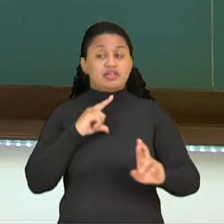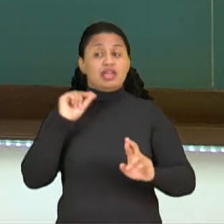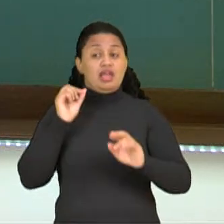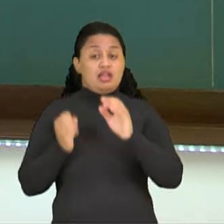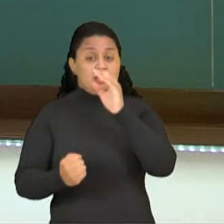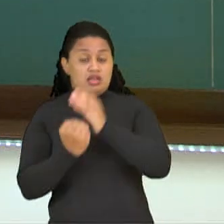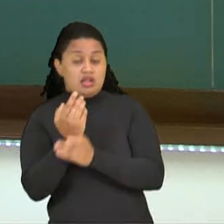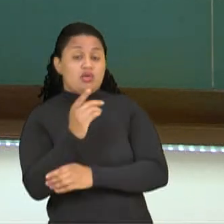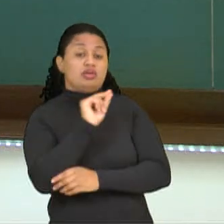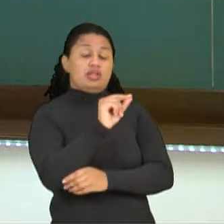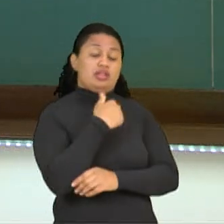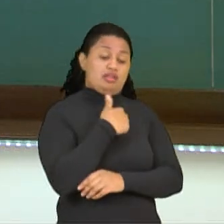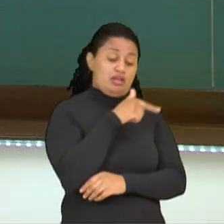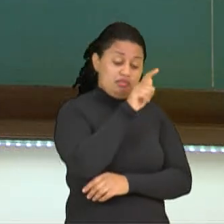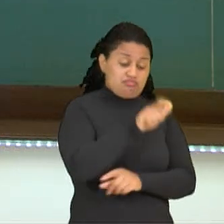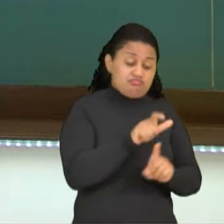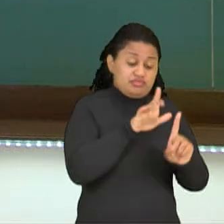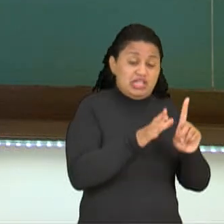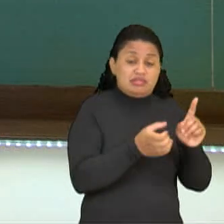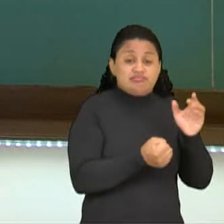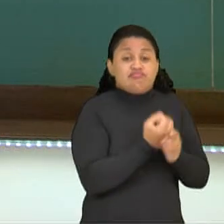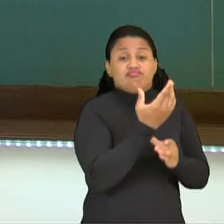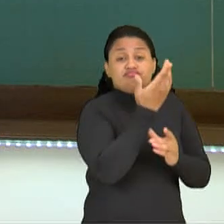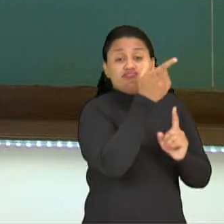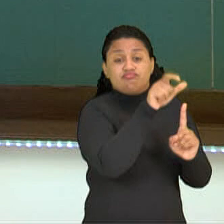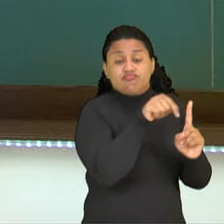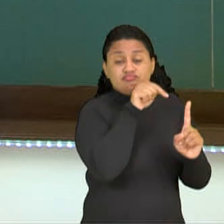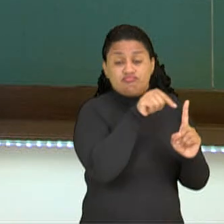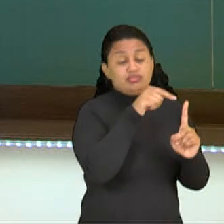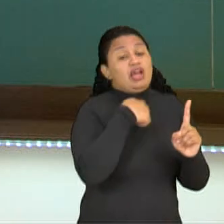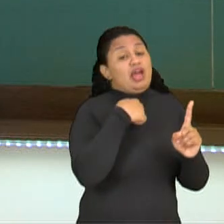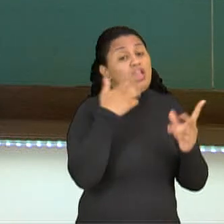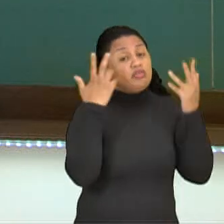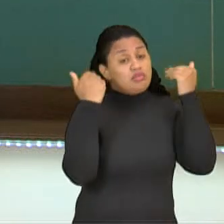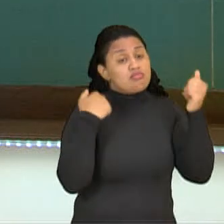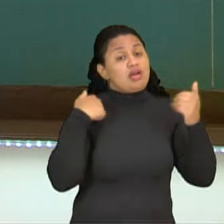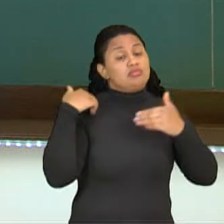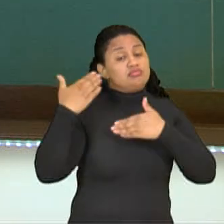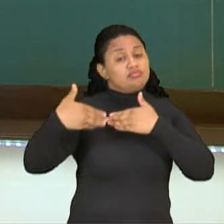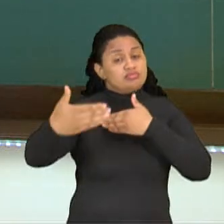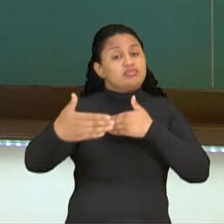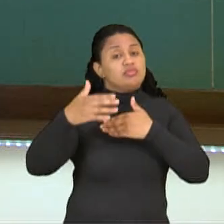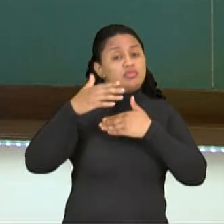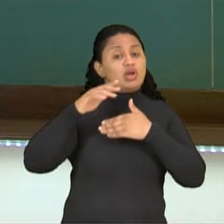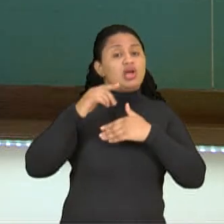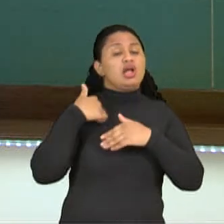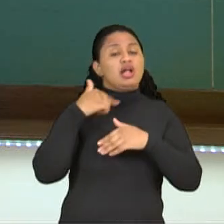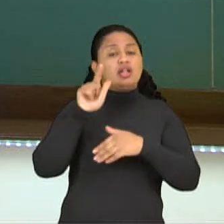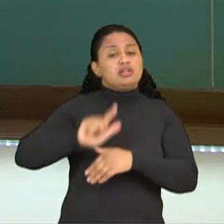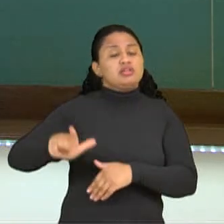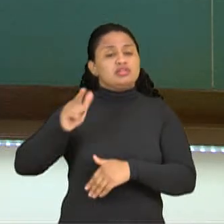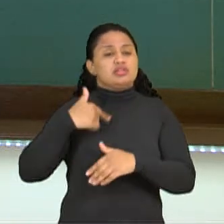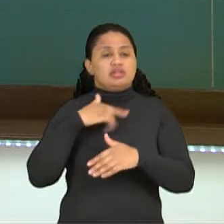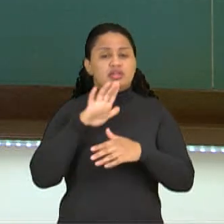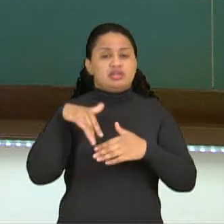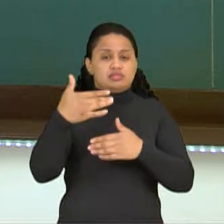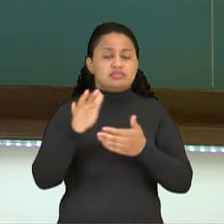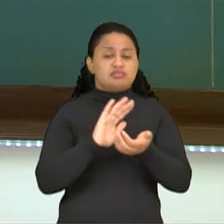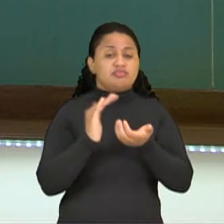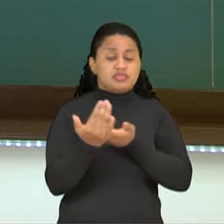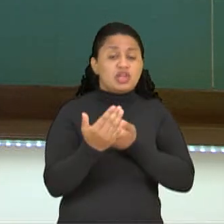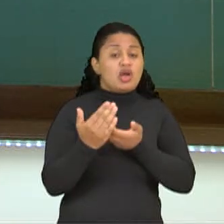muito comum ao longo de toda a literatura ocidental. Por isso que o subtítulo da obra chama-se O Prometeu